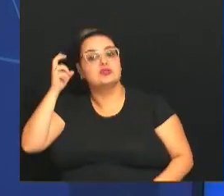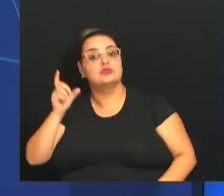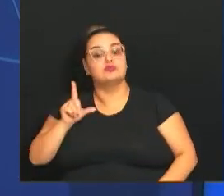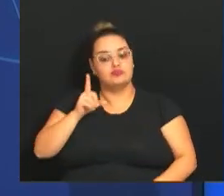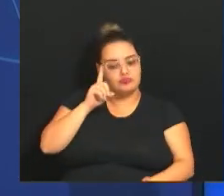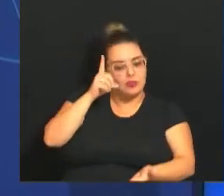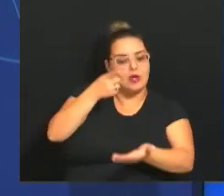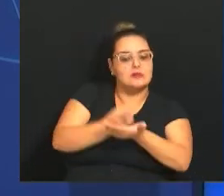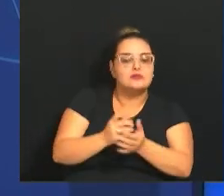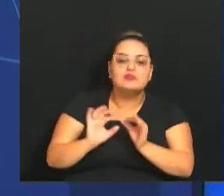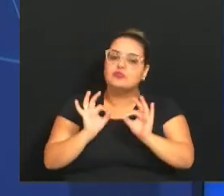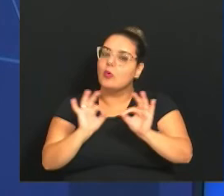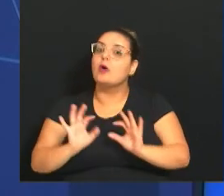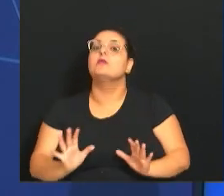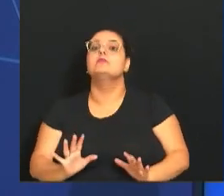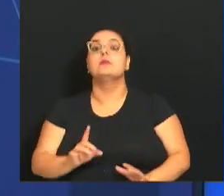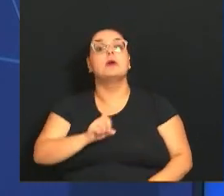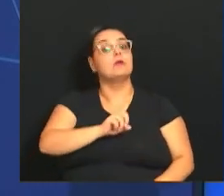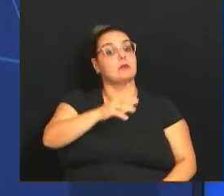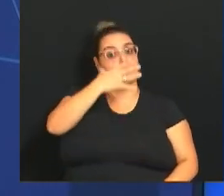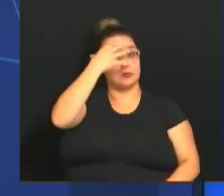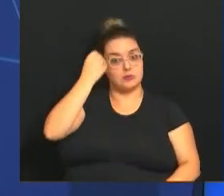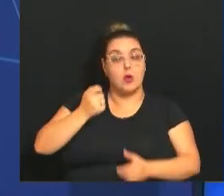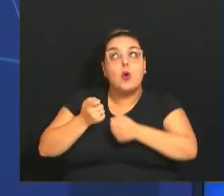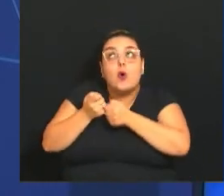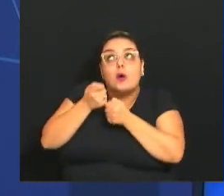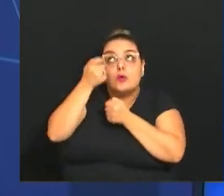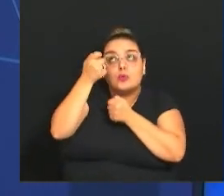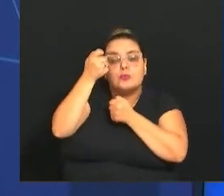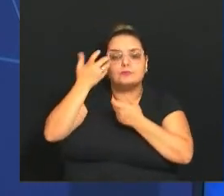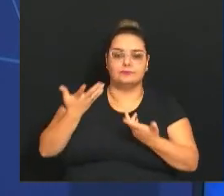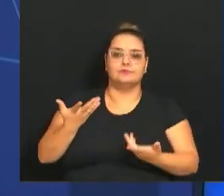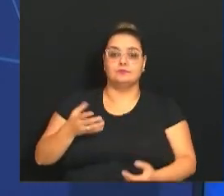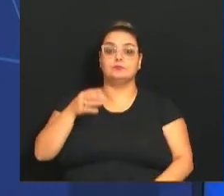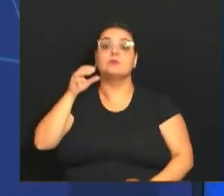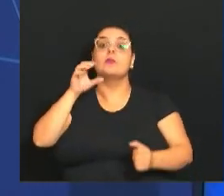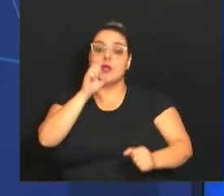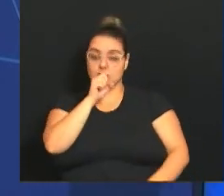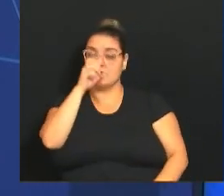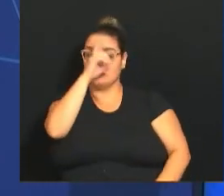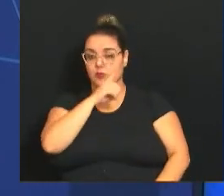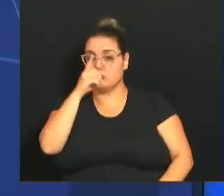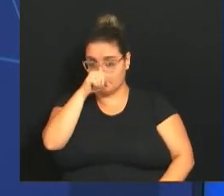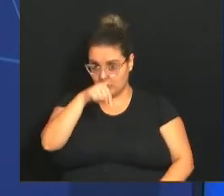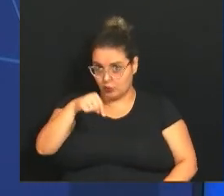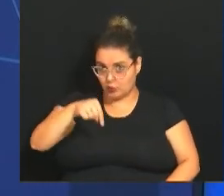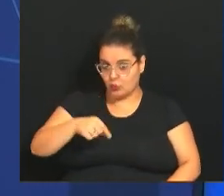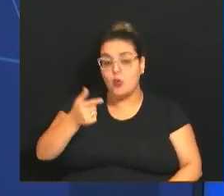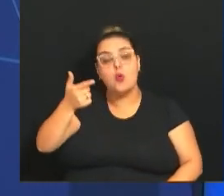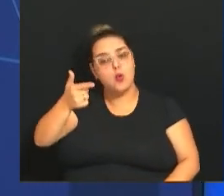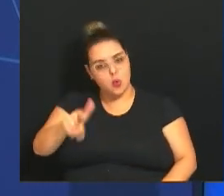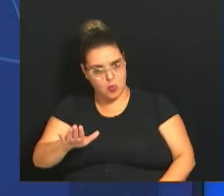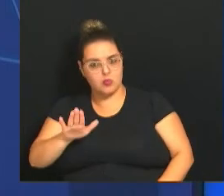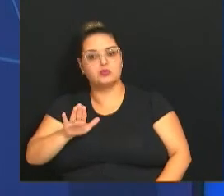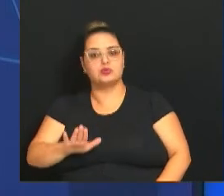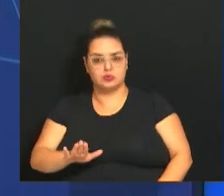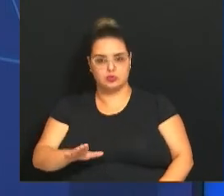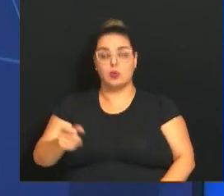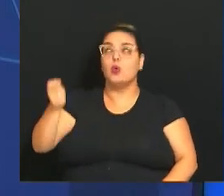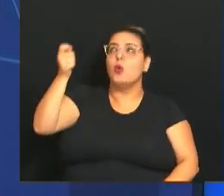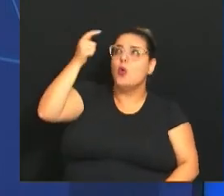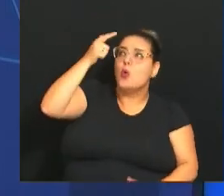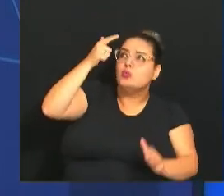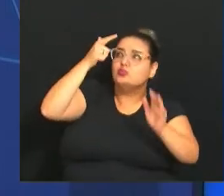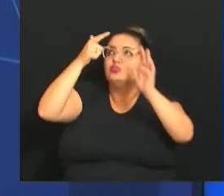algum programa, não esqueça o guarda-chuva. E no fim de semana, essa condição permanece, viu? Sol aparecendo